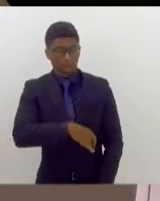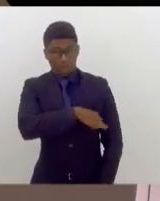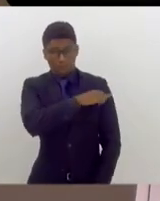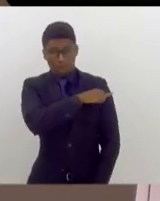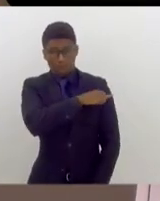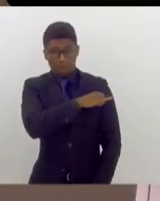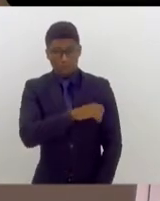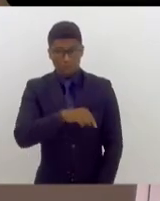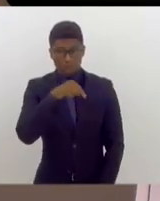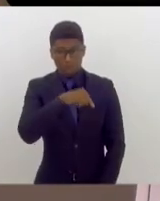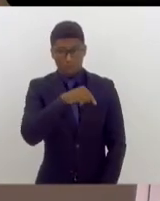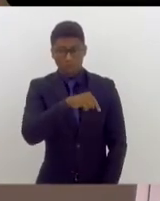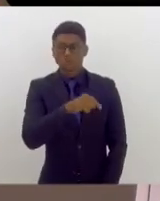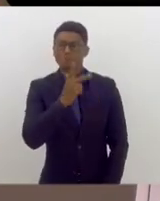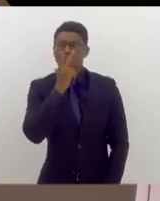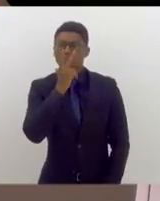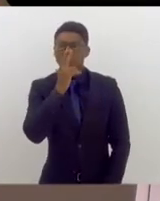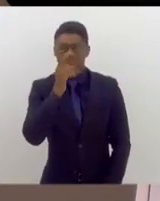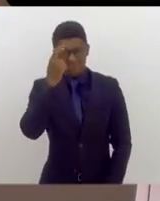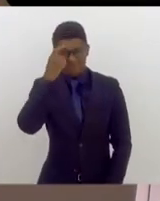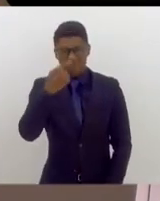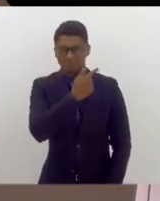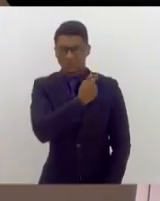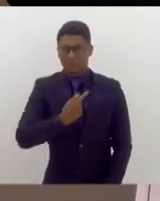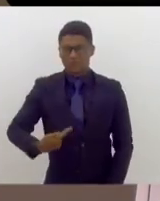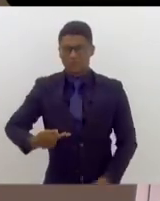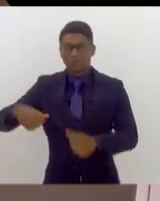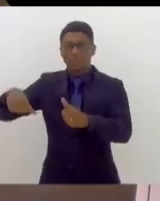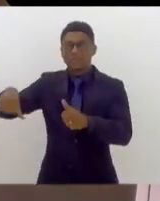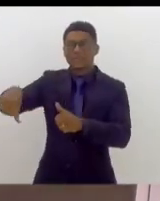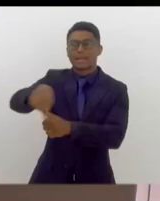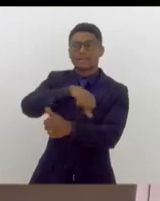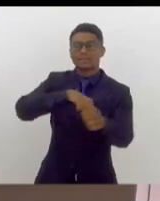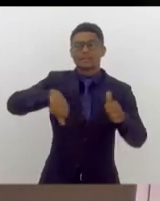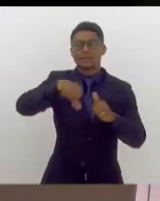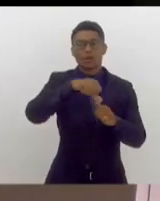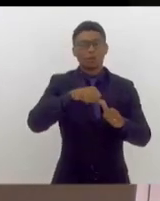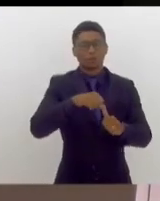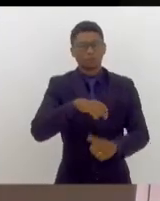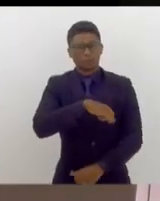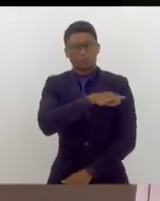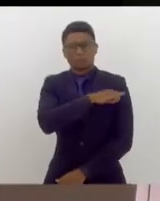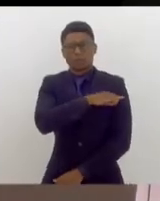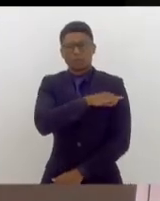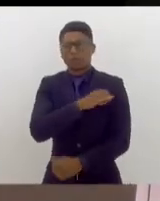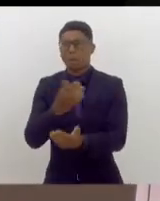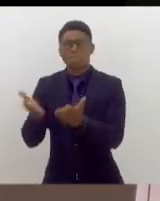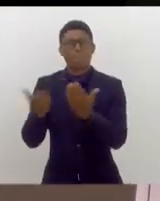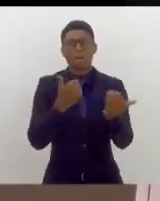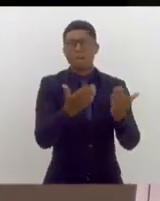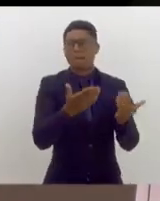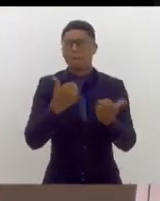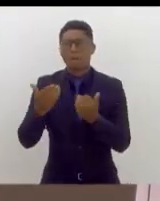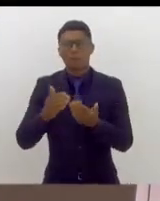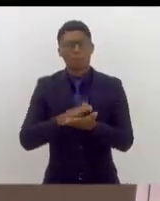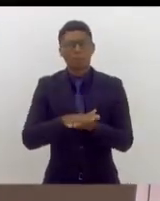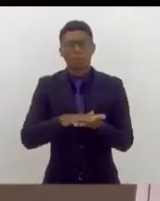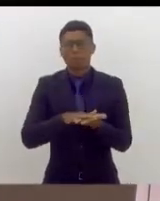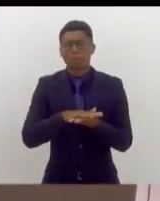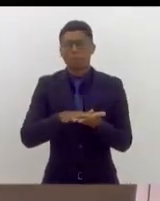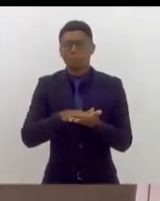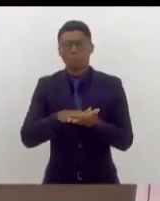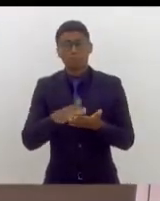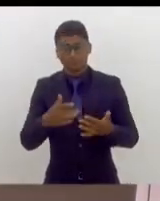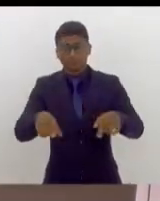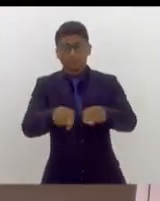da transição, por exemplo. Né? E a gente dizia, bom, mas também a gente precisa entender que, apesar de ter 6 universidades, a gente tem muita massa crítica